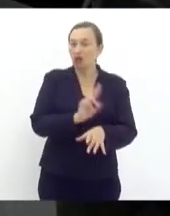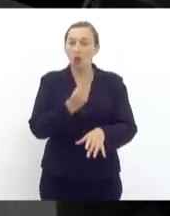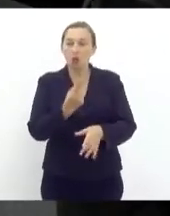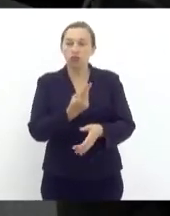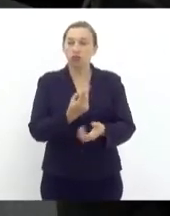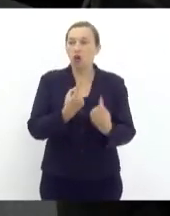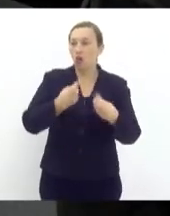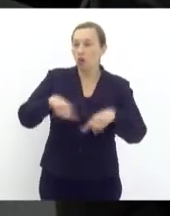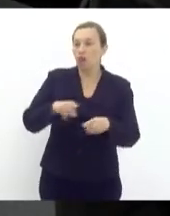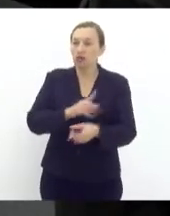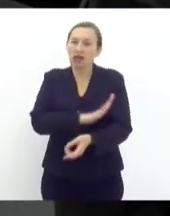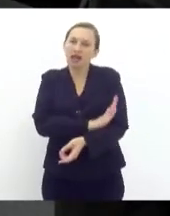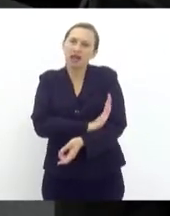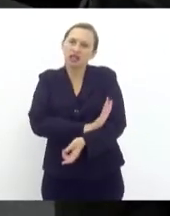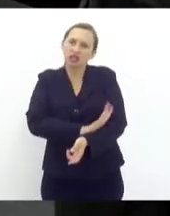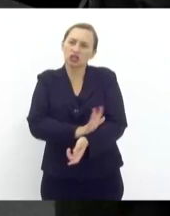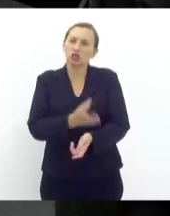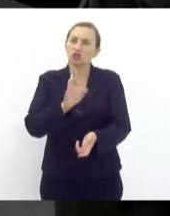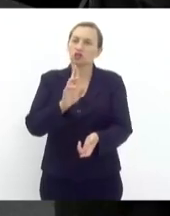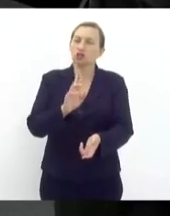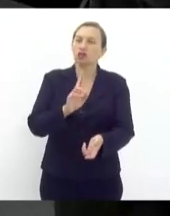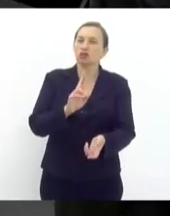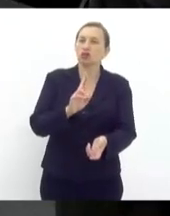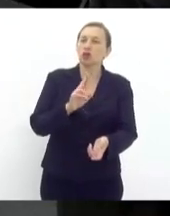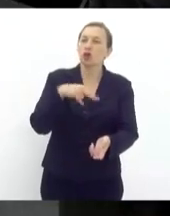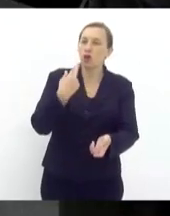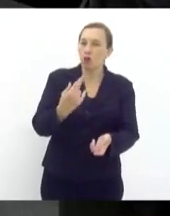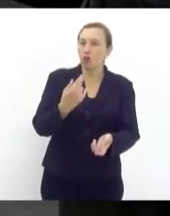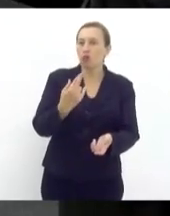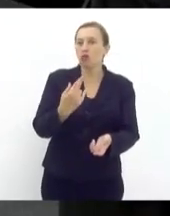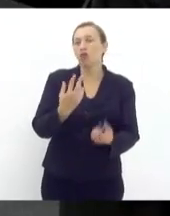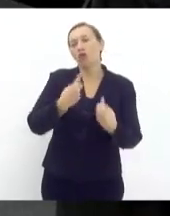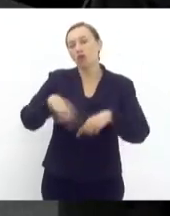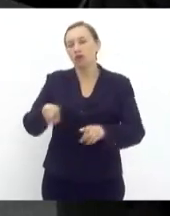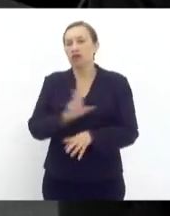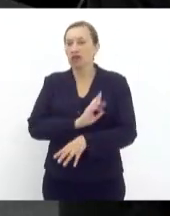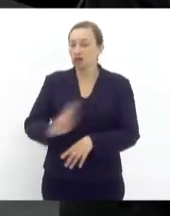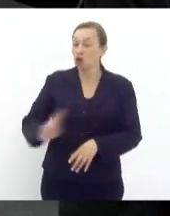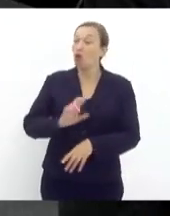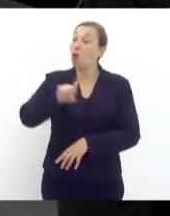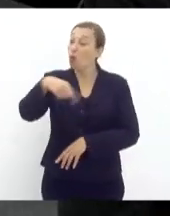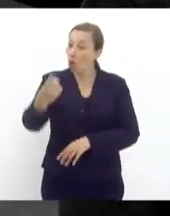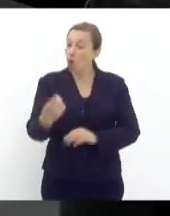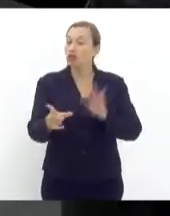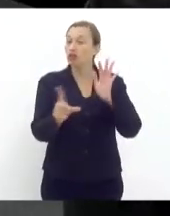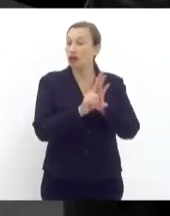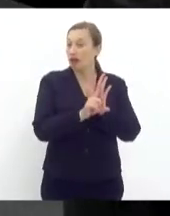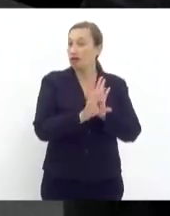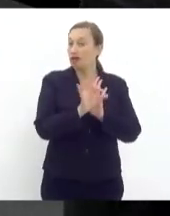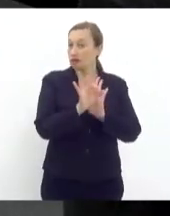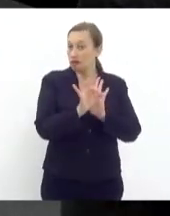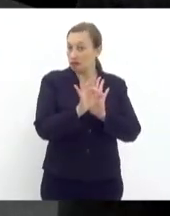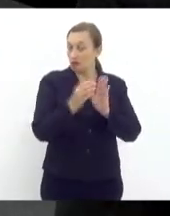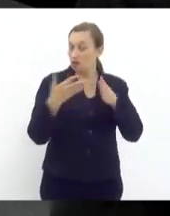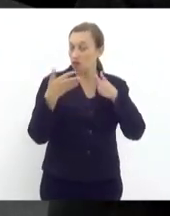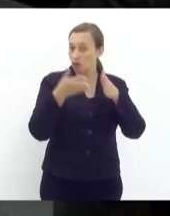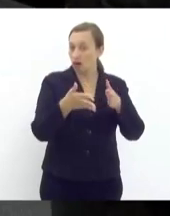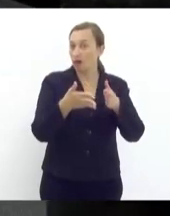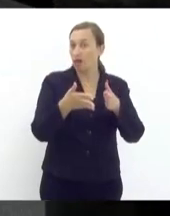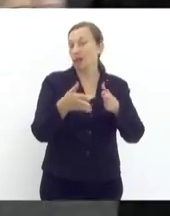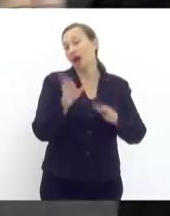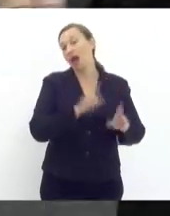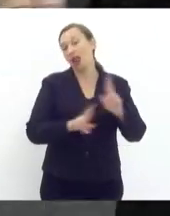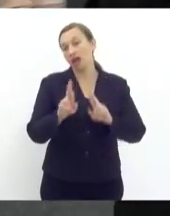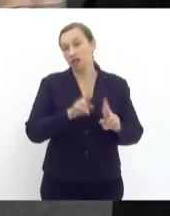religiosa ou o racismo essa é uma tem uma outra lei específica em relação